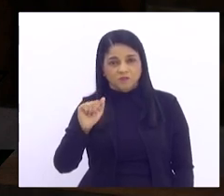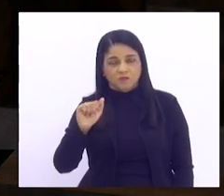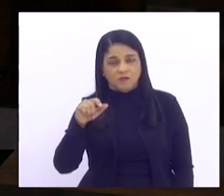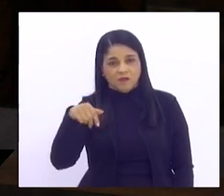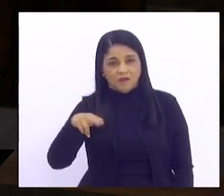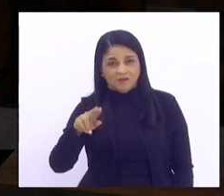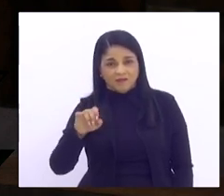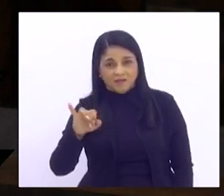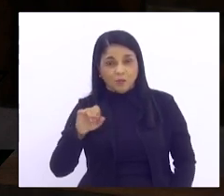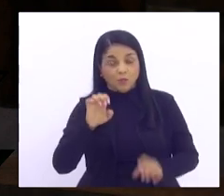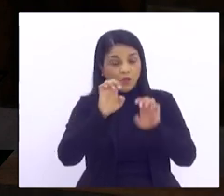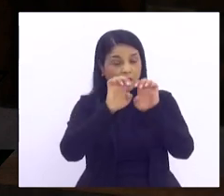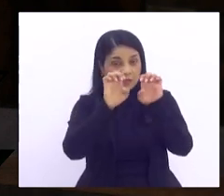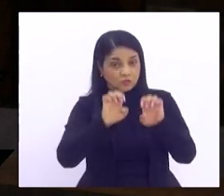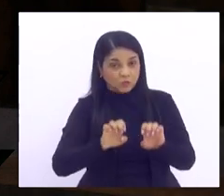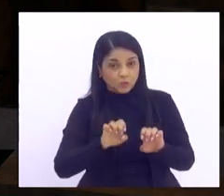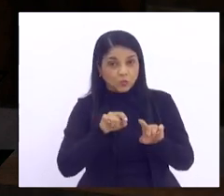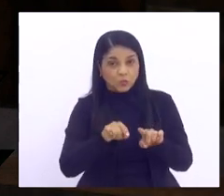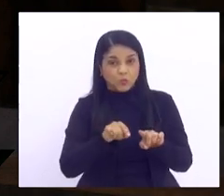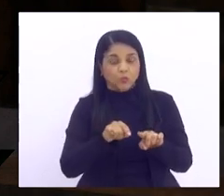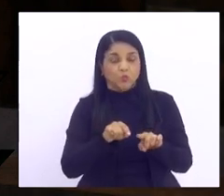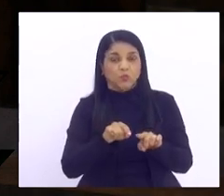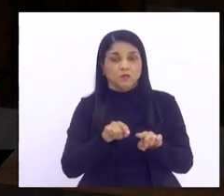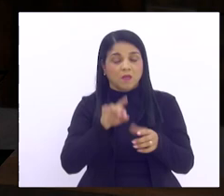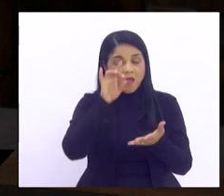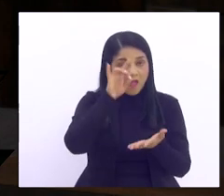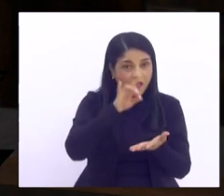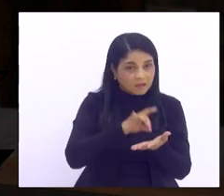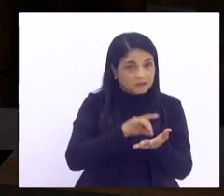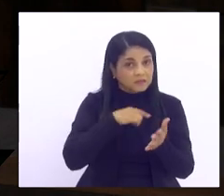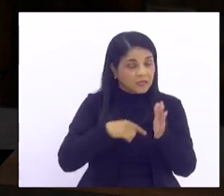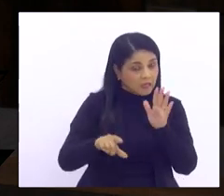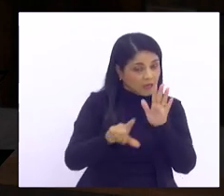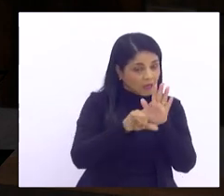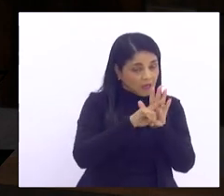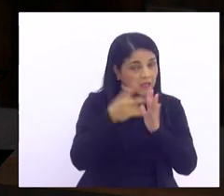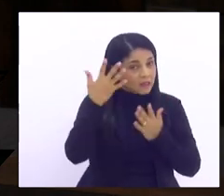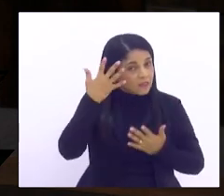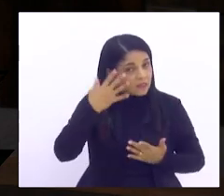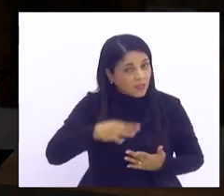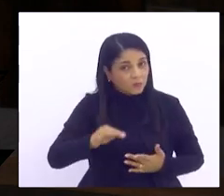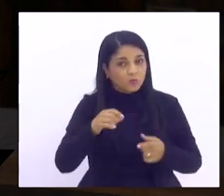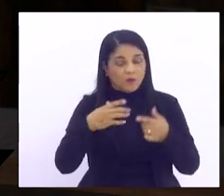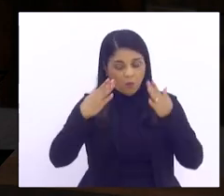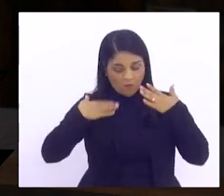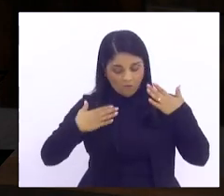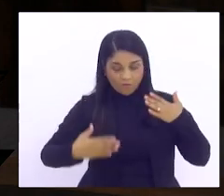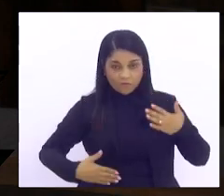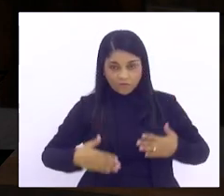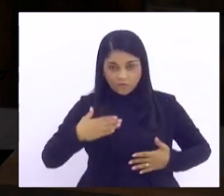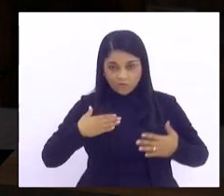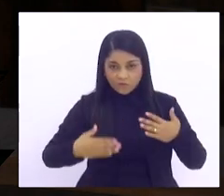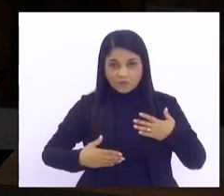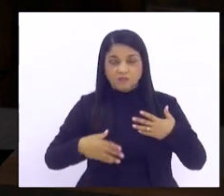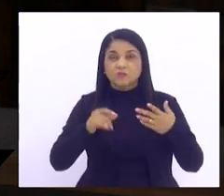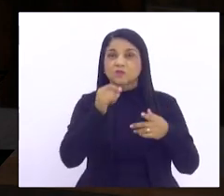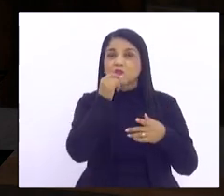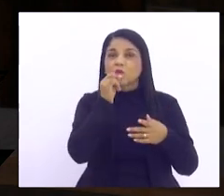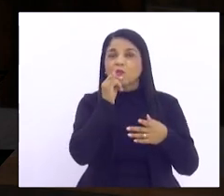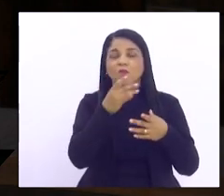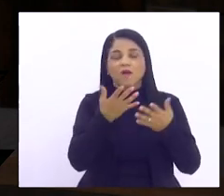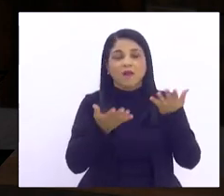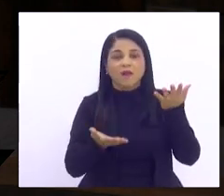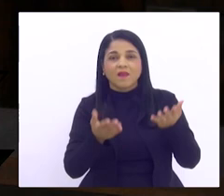da estrutura da realidade. Assim como existem leis naturais de ordem física, por exemplo, a lei da gravidade e